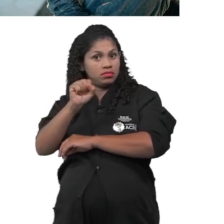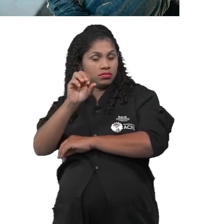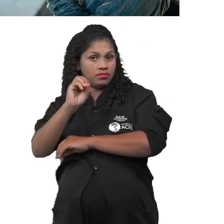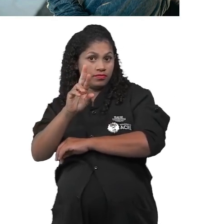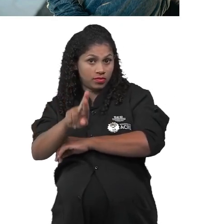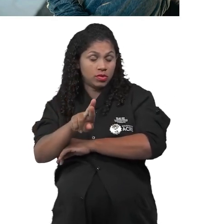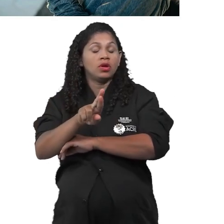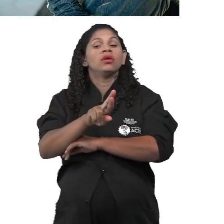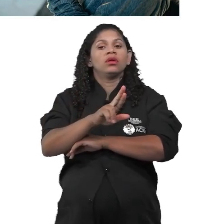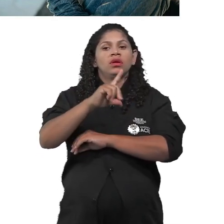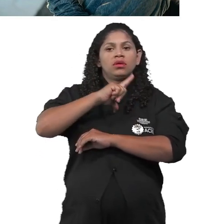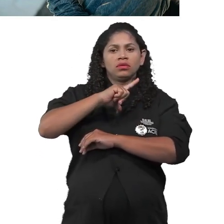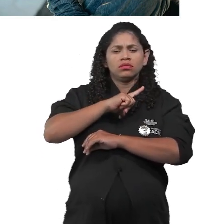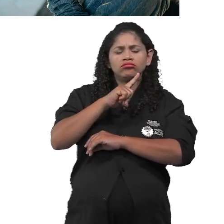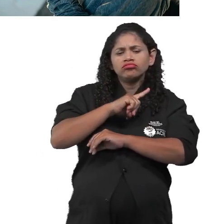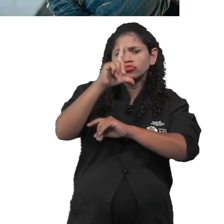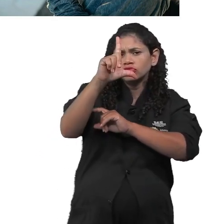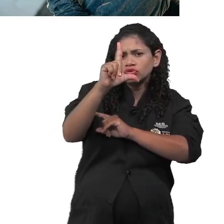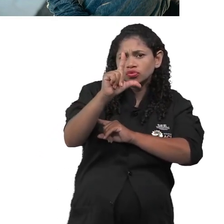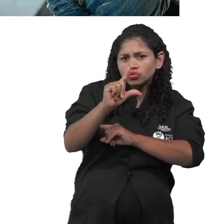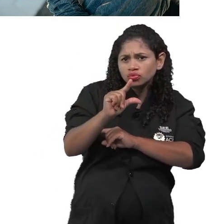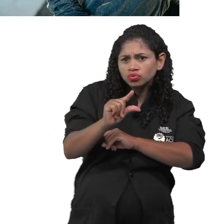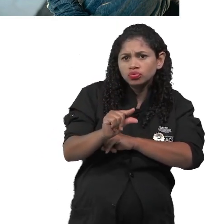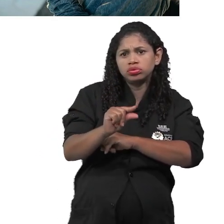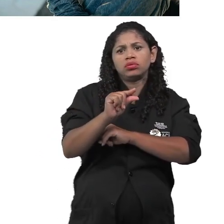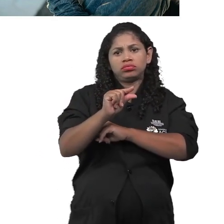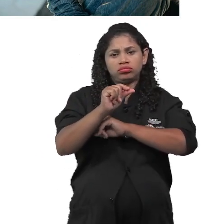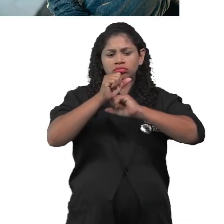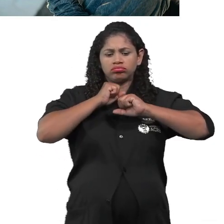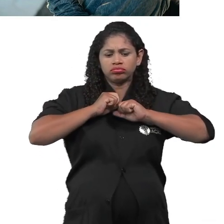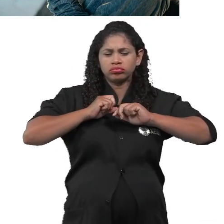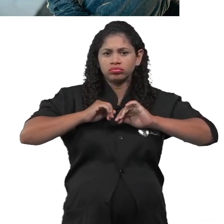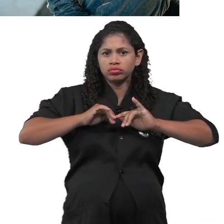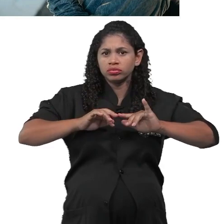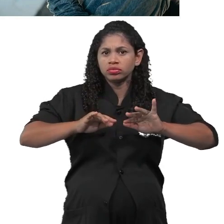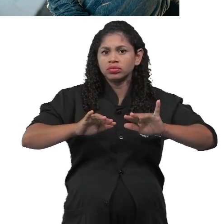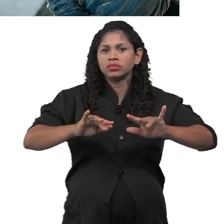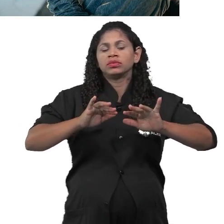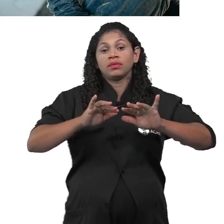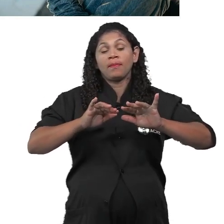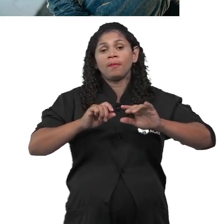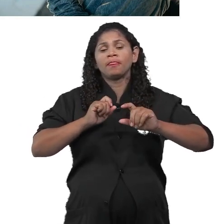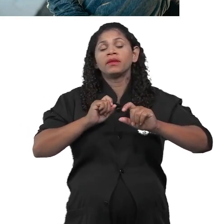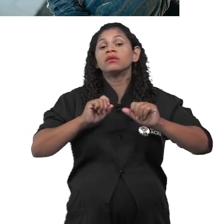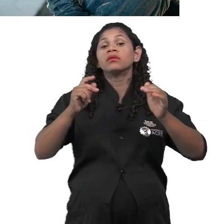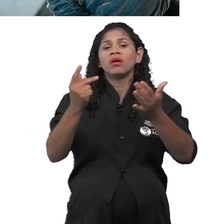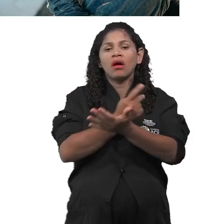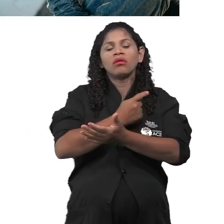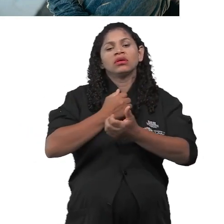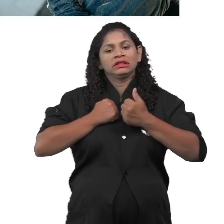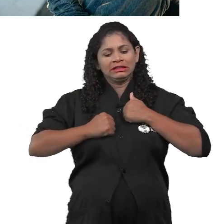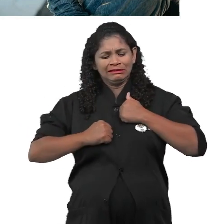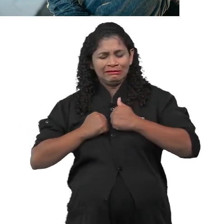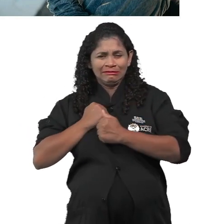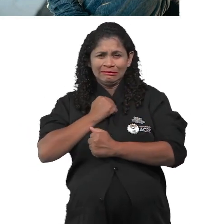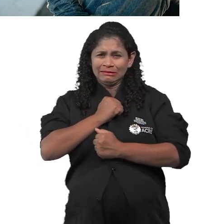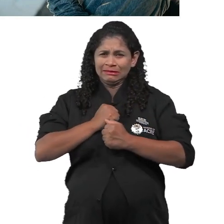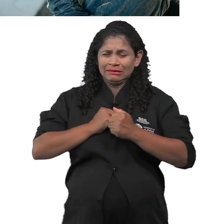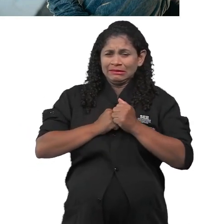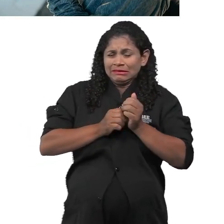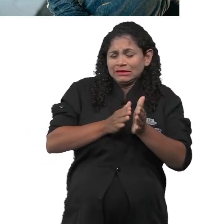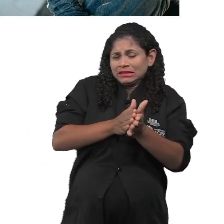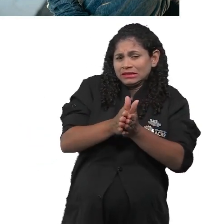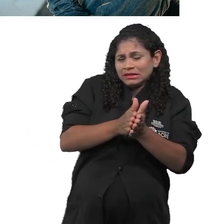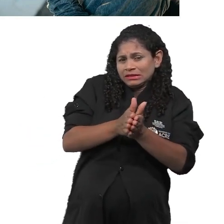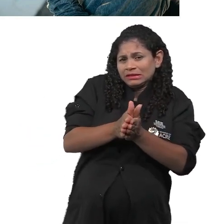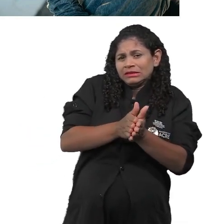quantidade pequena, vai ter uma quantidade baixa ali de neurotransmissores. E isso vai ocasionar ali a depressão, a ansiedade. E